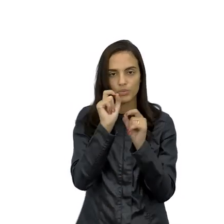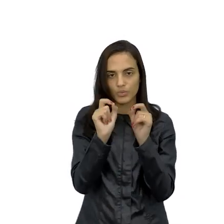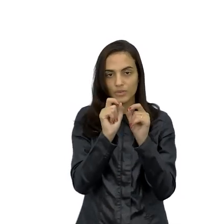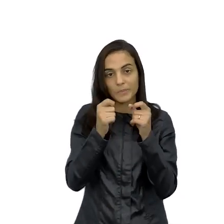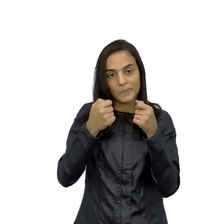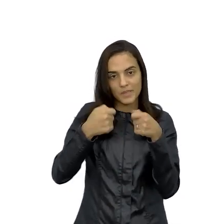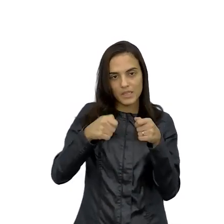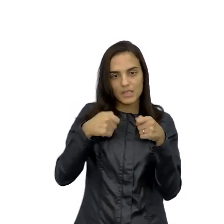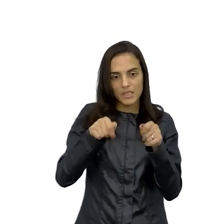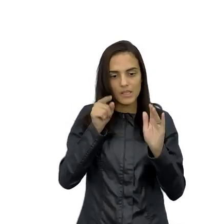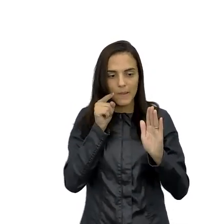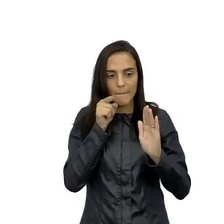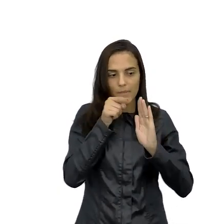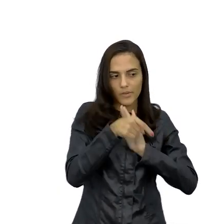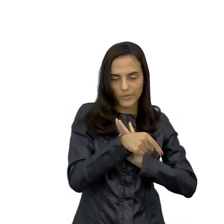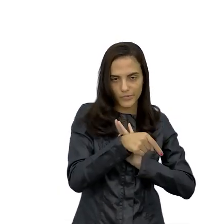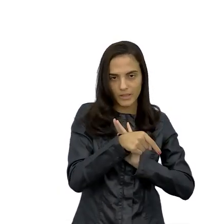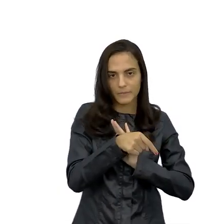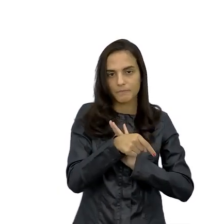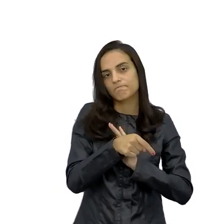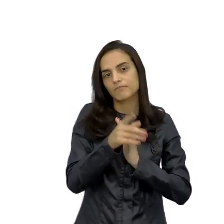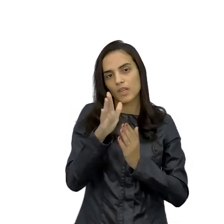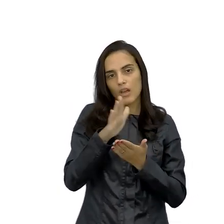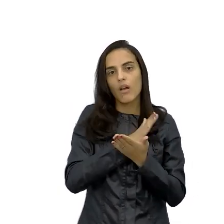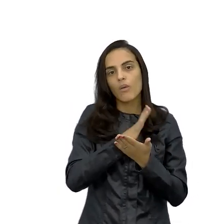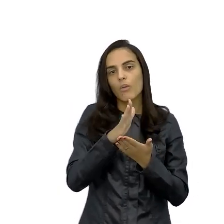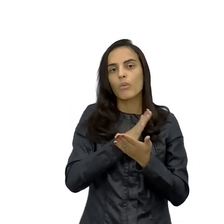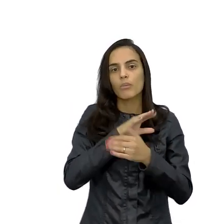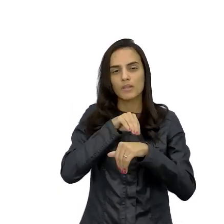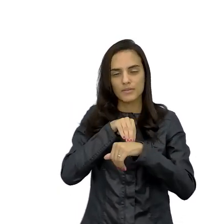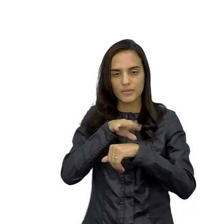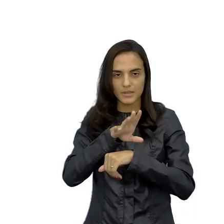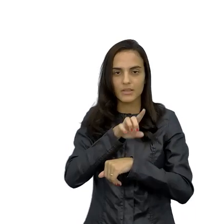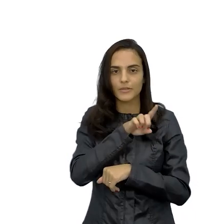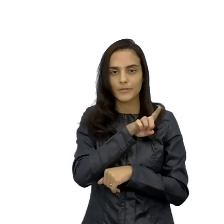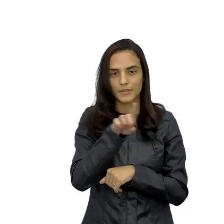que precisa ser aprofundado, né, e algumas orientações para